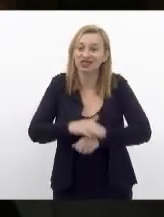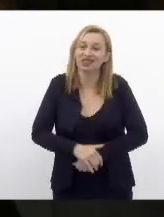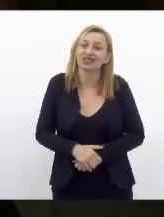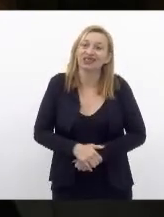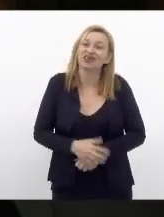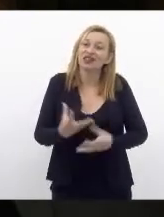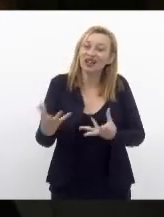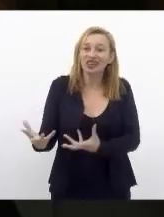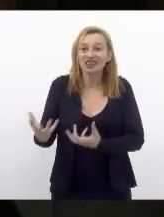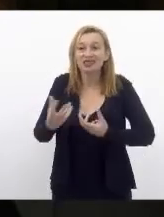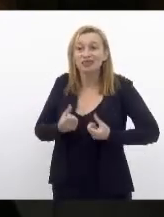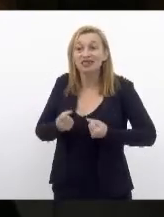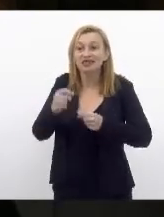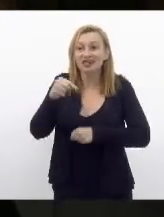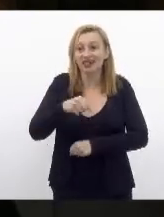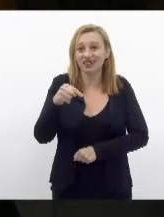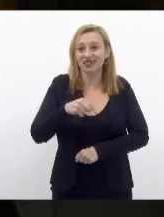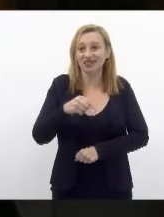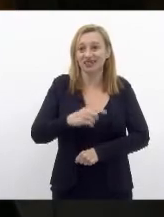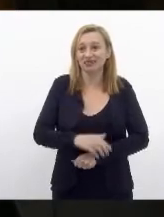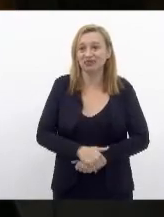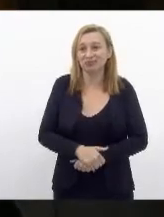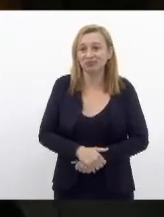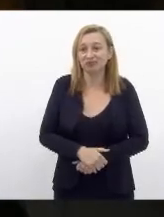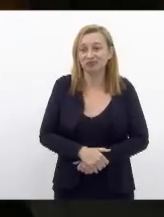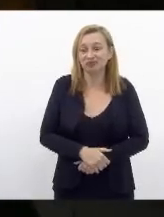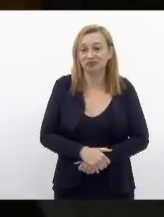estou recebendo aqui, né, a